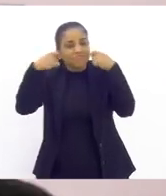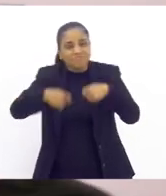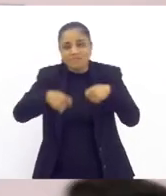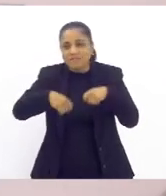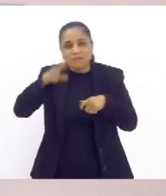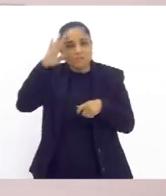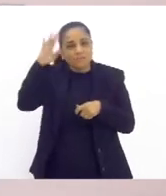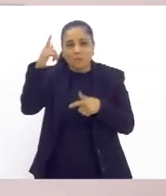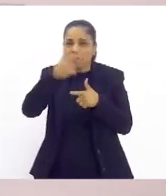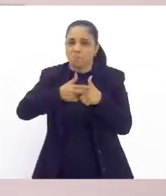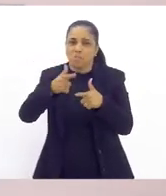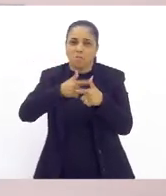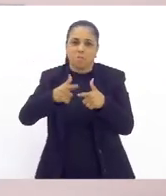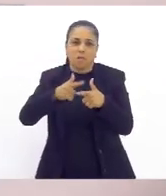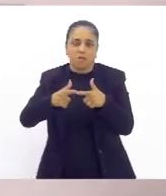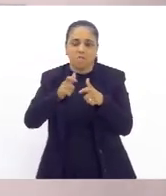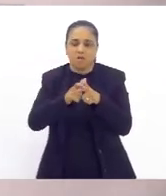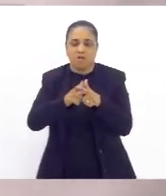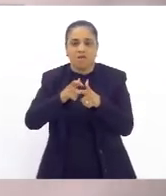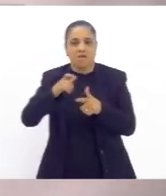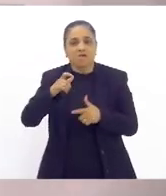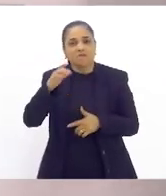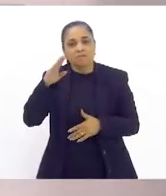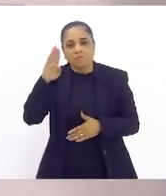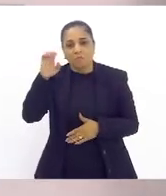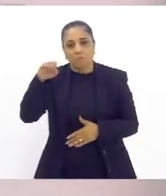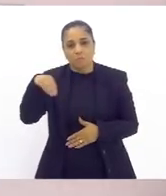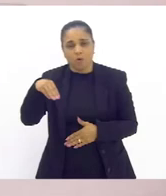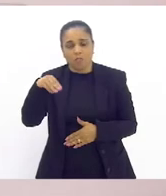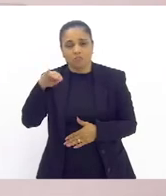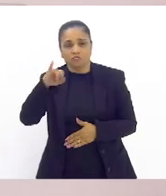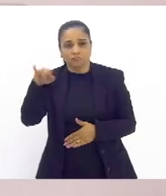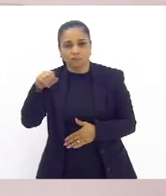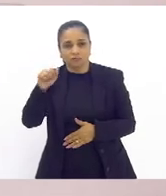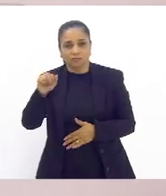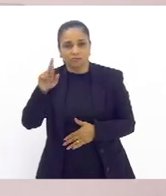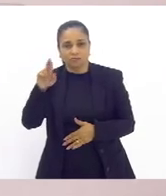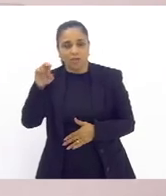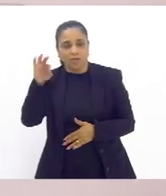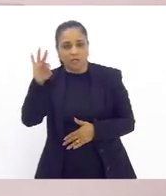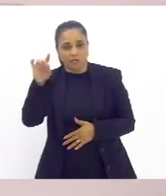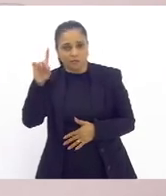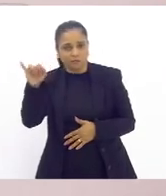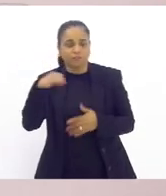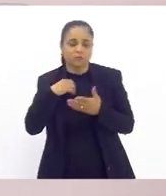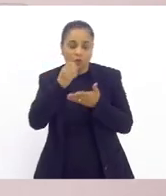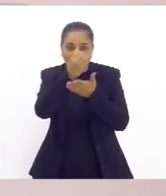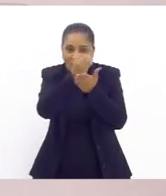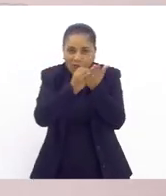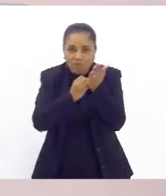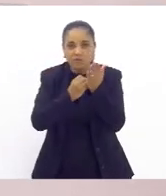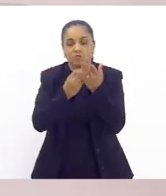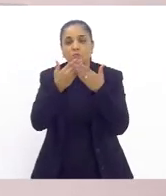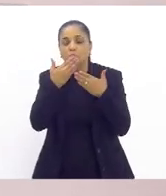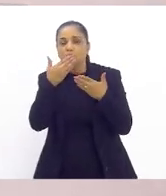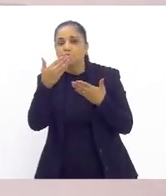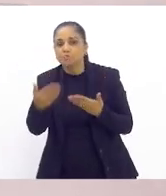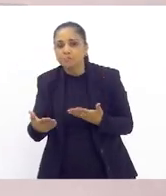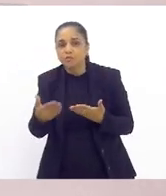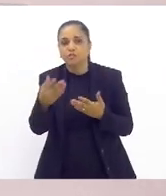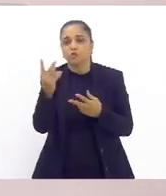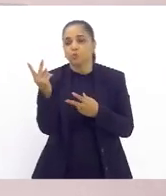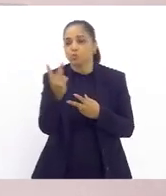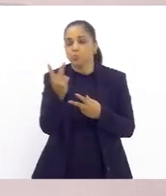dos maiores problemas de Bom Jardim eu tenho lá um ofício a Defesa Civil pedindo corte de duas aves desde